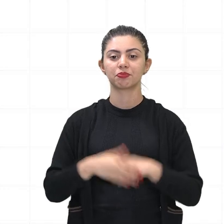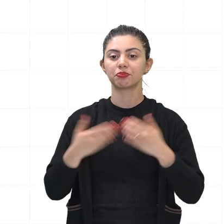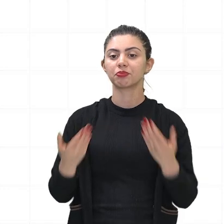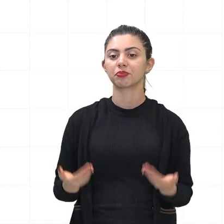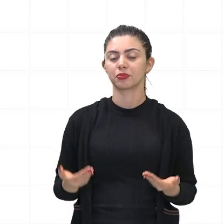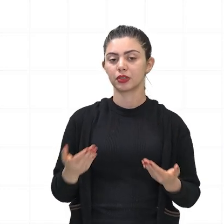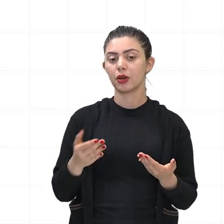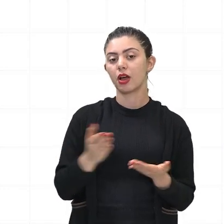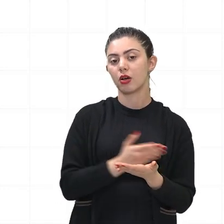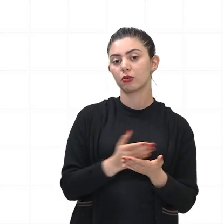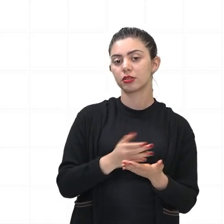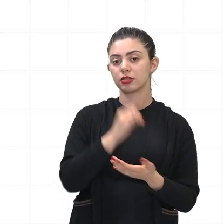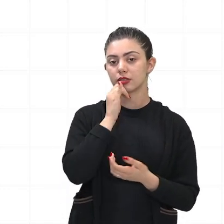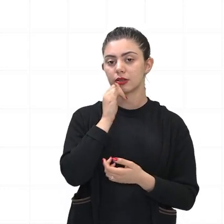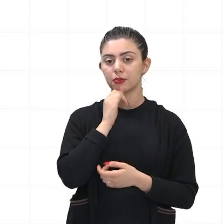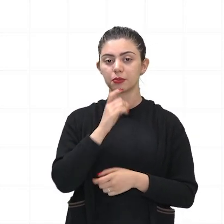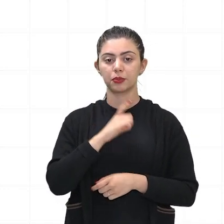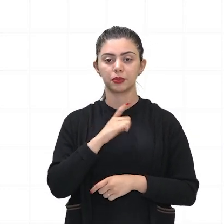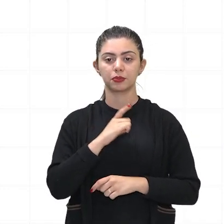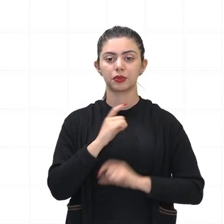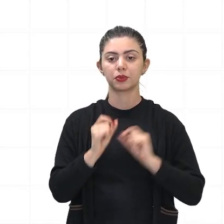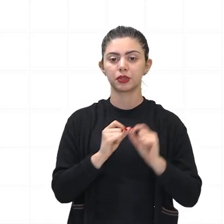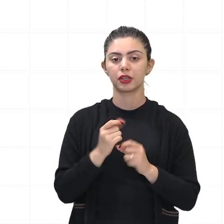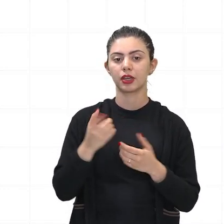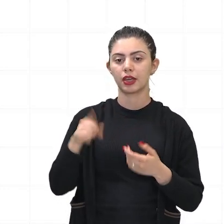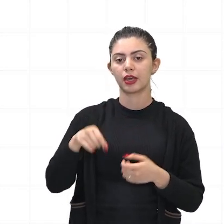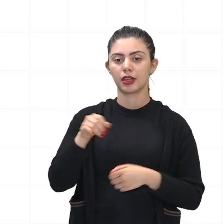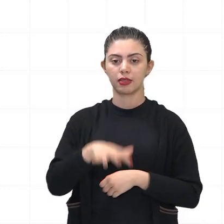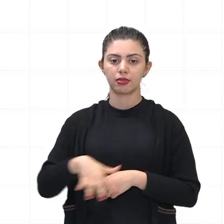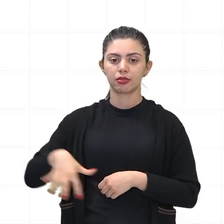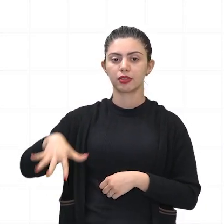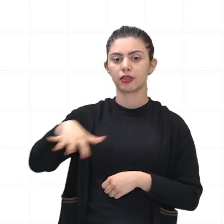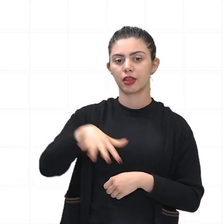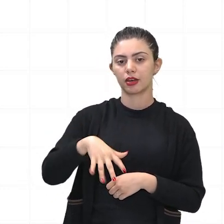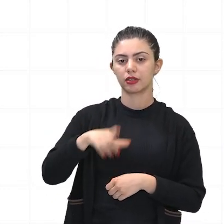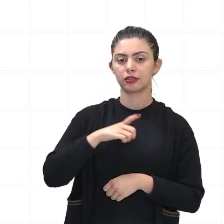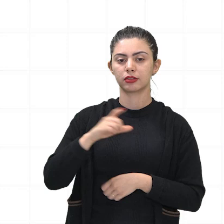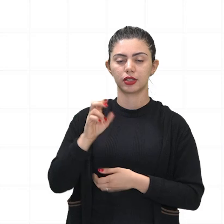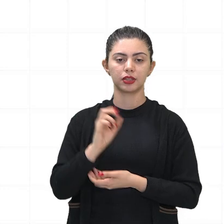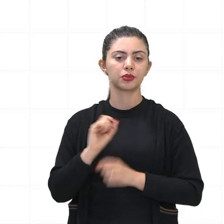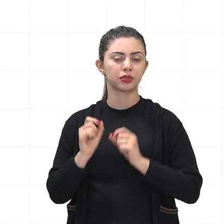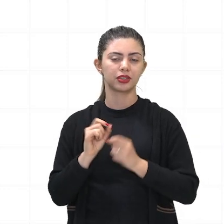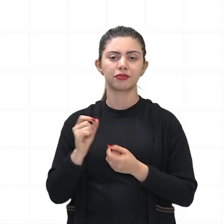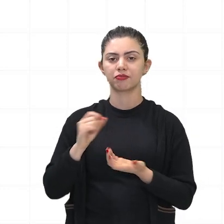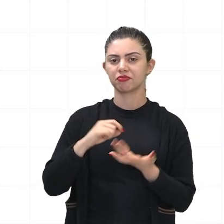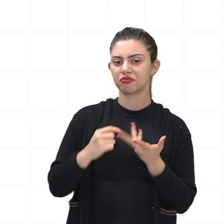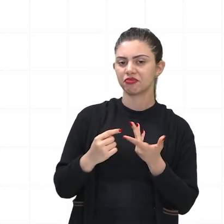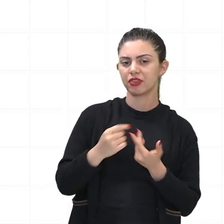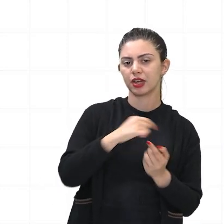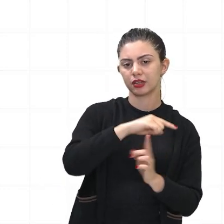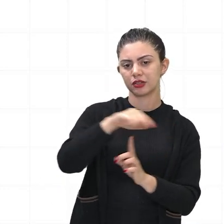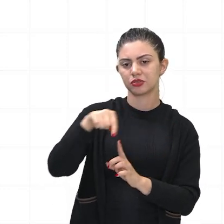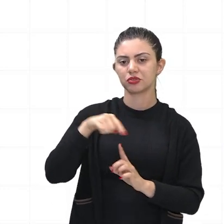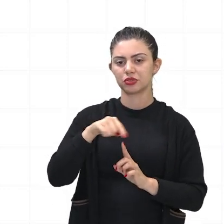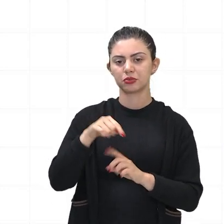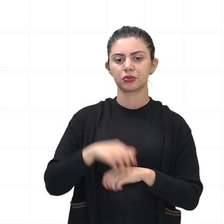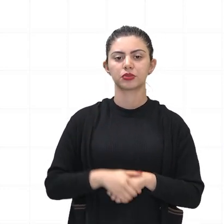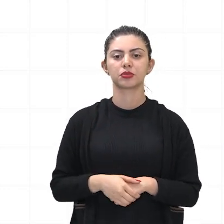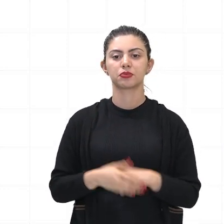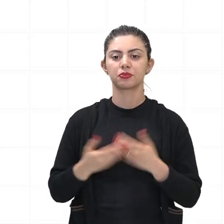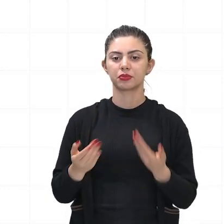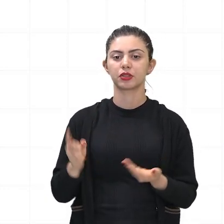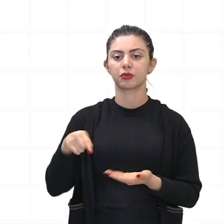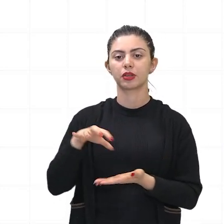Alguns exemplos como a cooperação religiosa no campo da diversidade, que é a iniciativa das Religiões